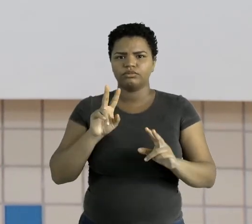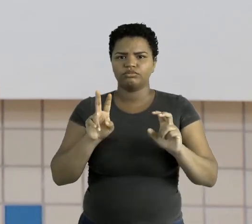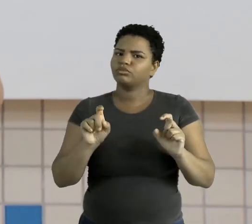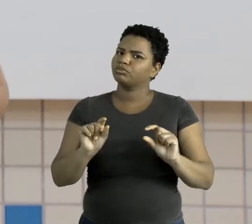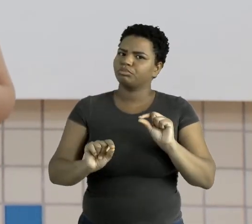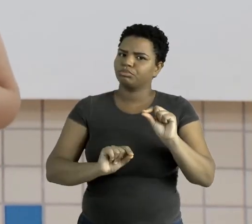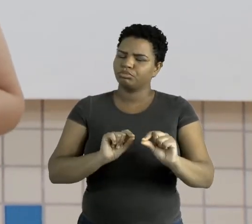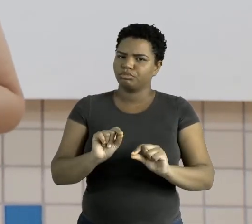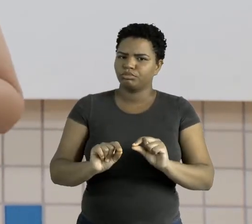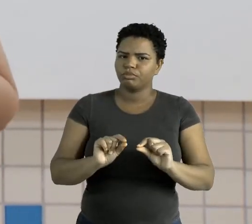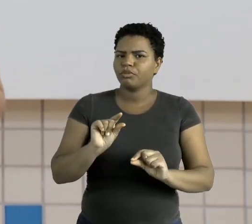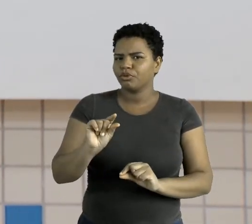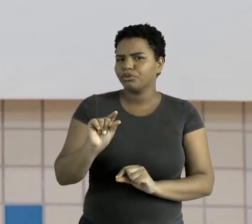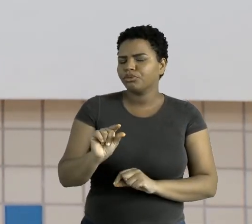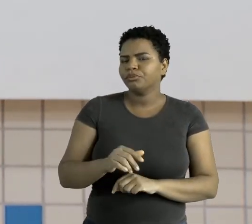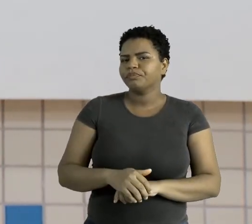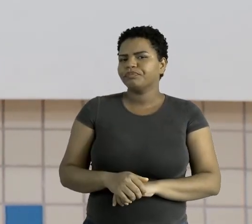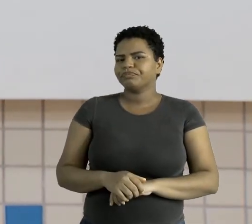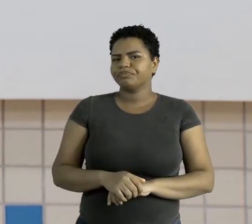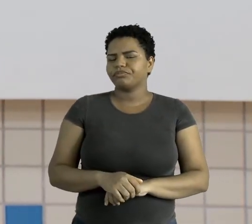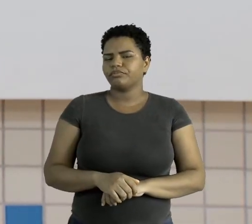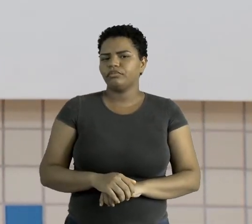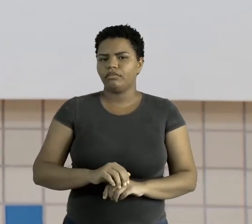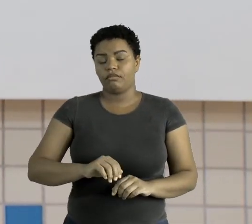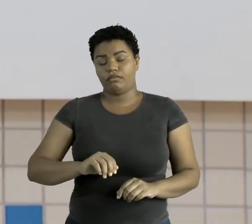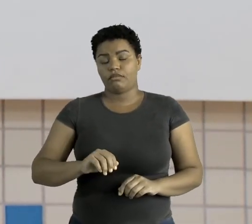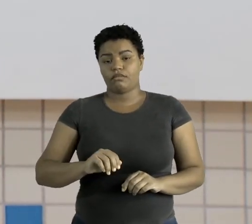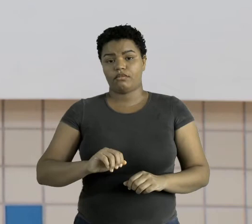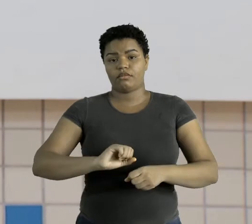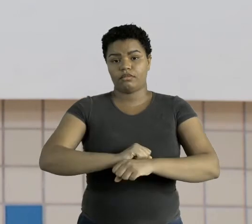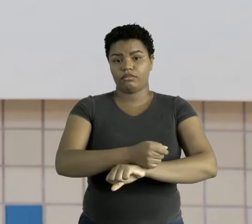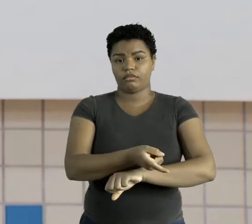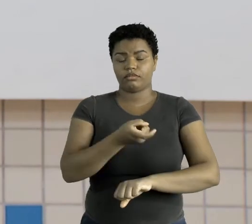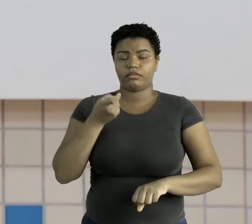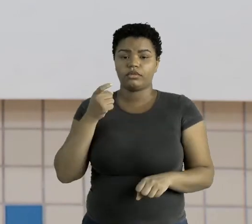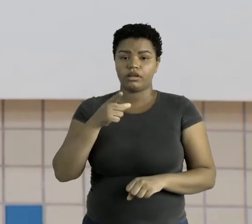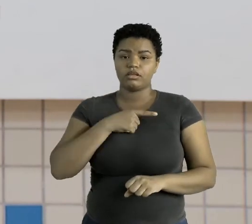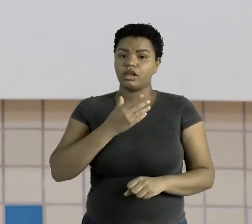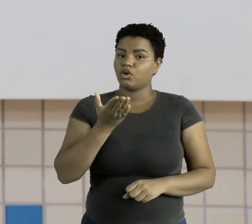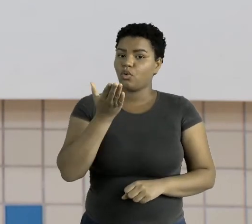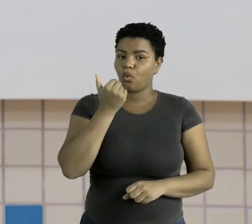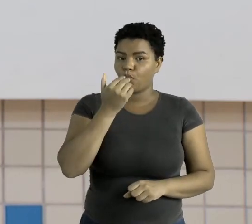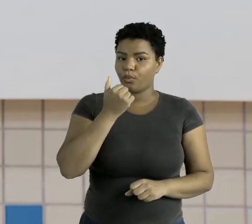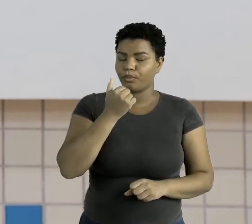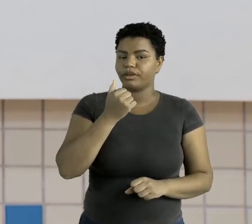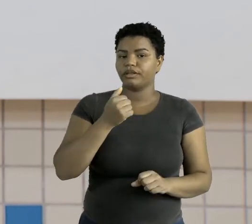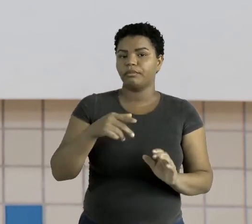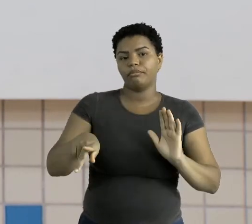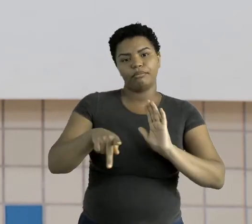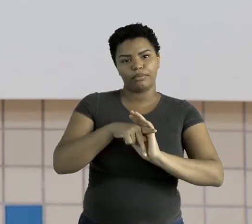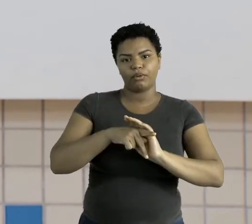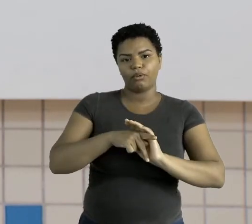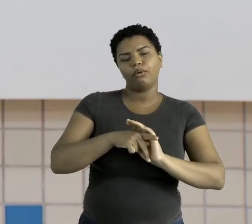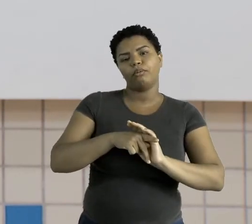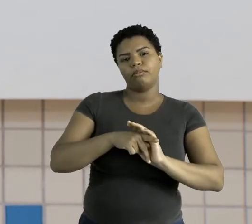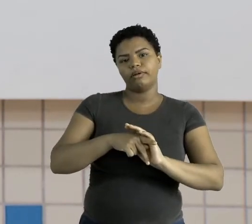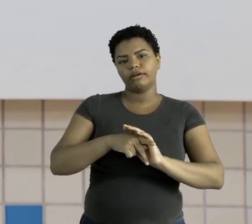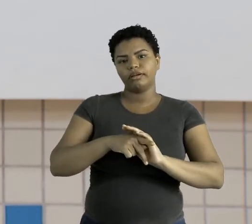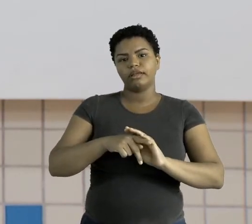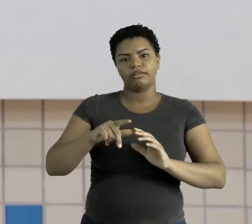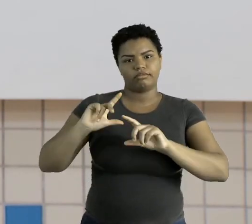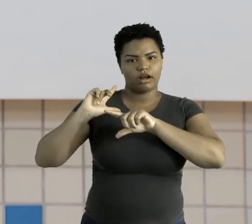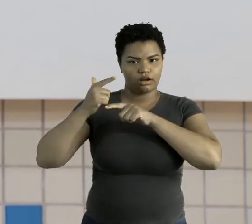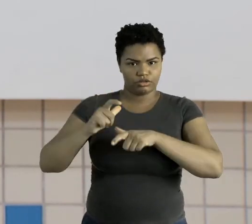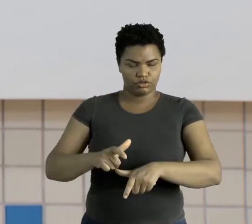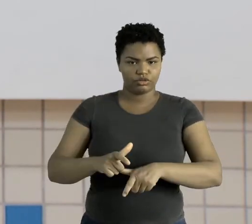os quilombolas, tem as comidas típicas dos quilombolas que são muito conhecidas